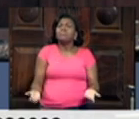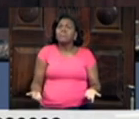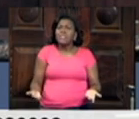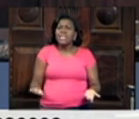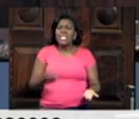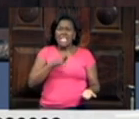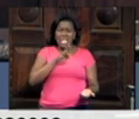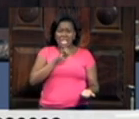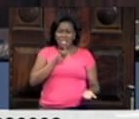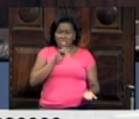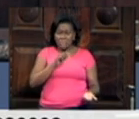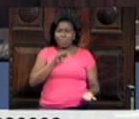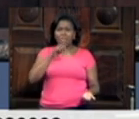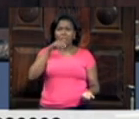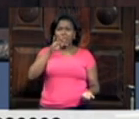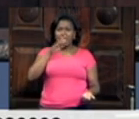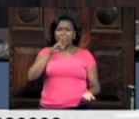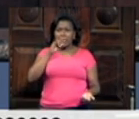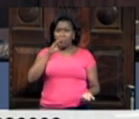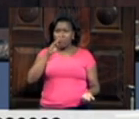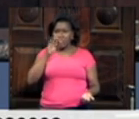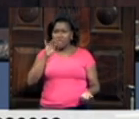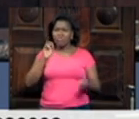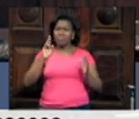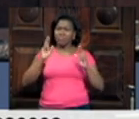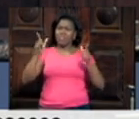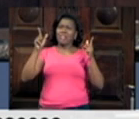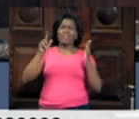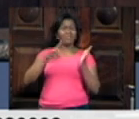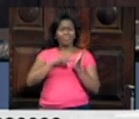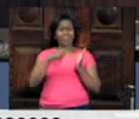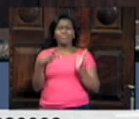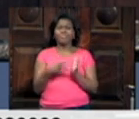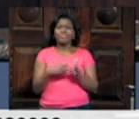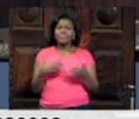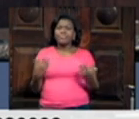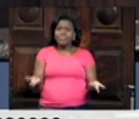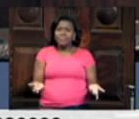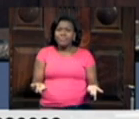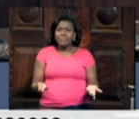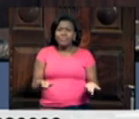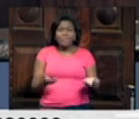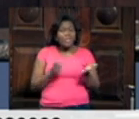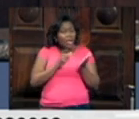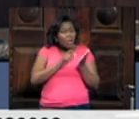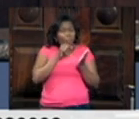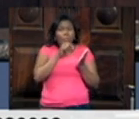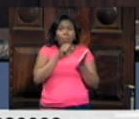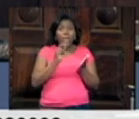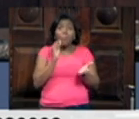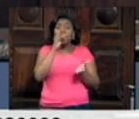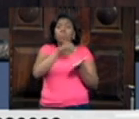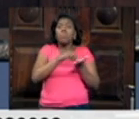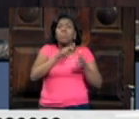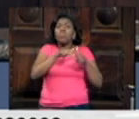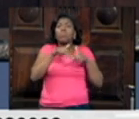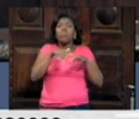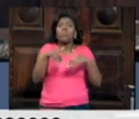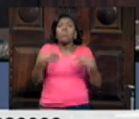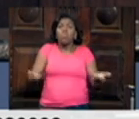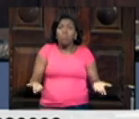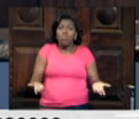Regime de tributação diferenciado. O que é isso? O que isso justifica? Qual o critério para se adotar